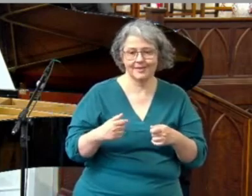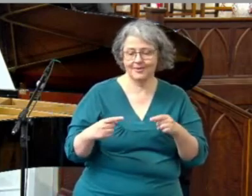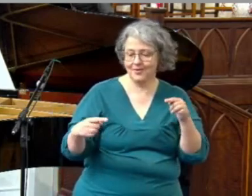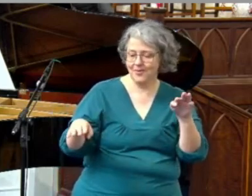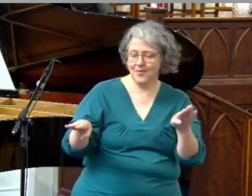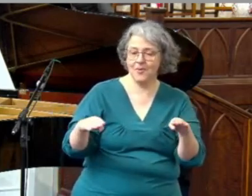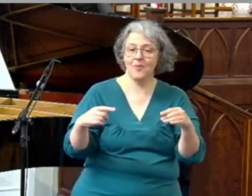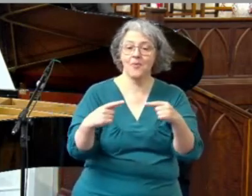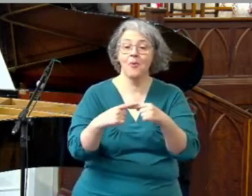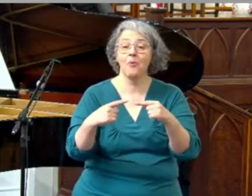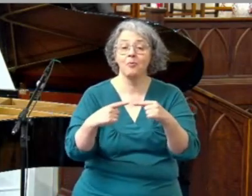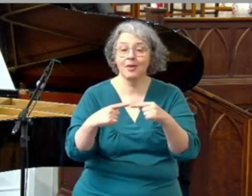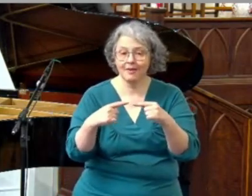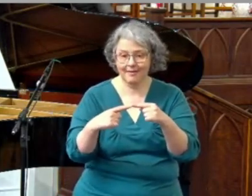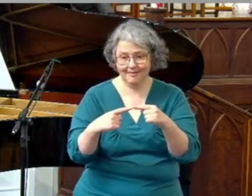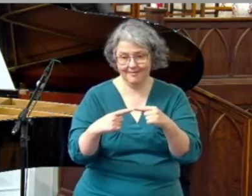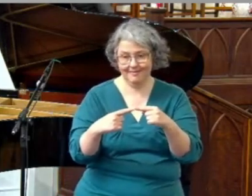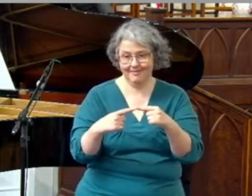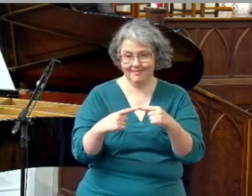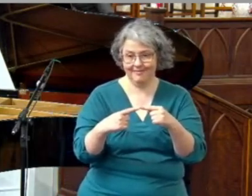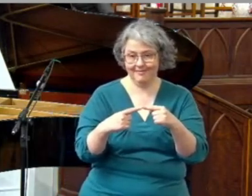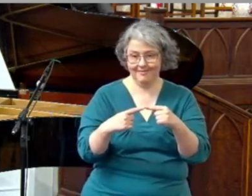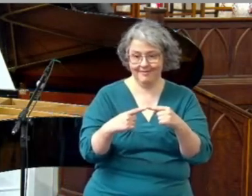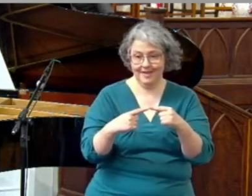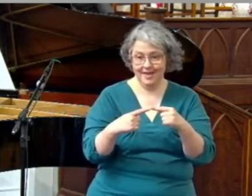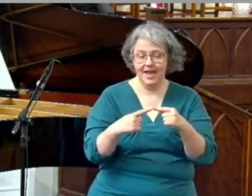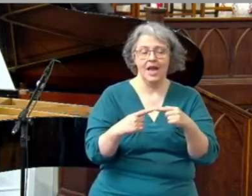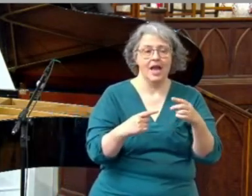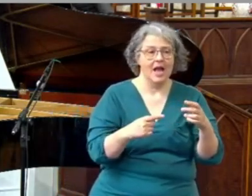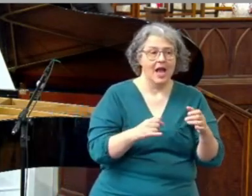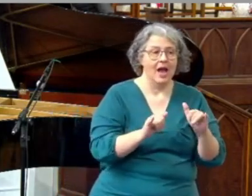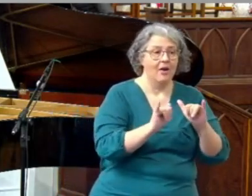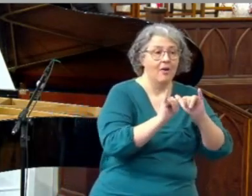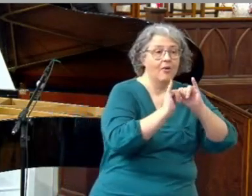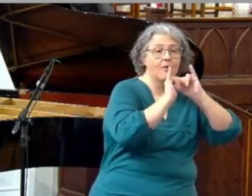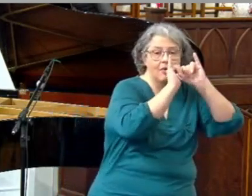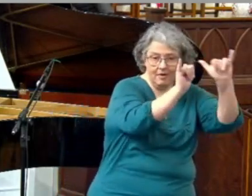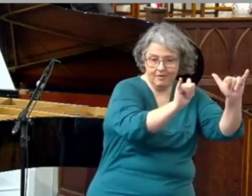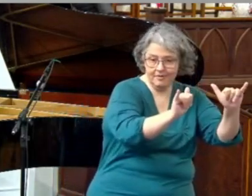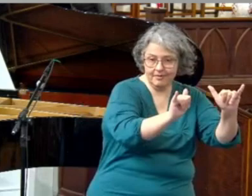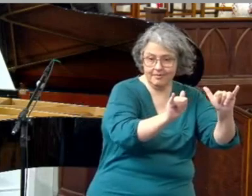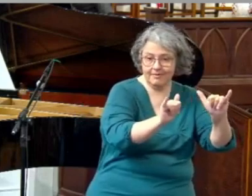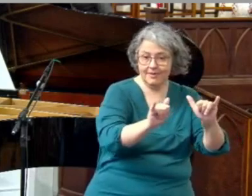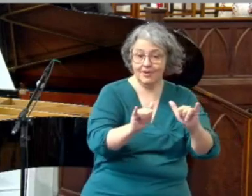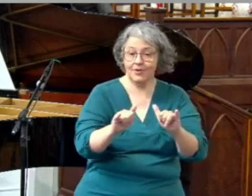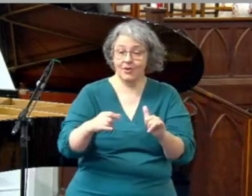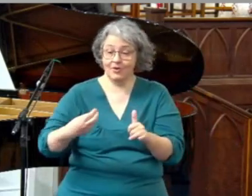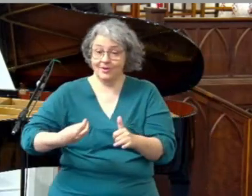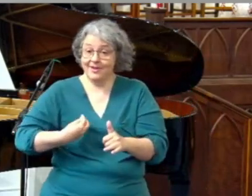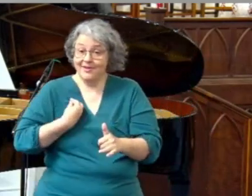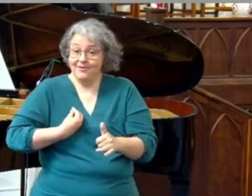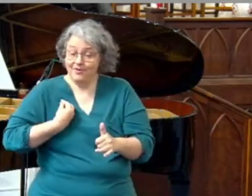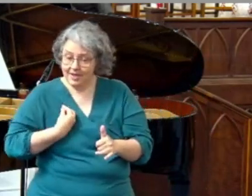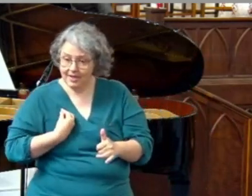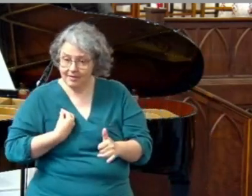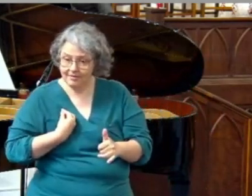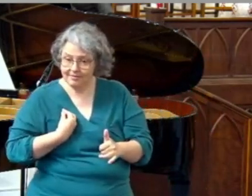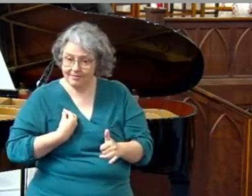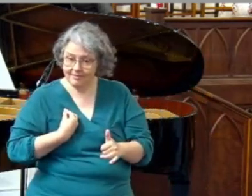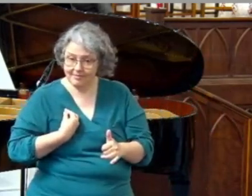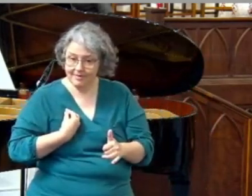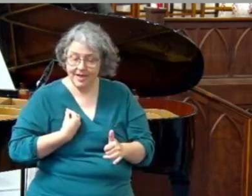que transmita, que compartilhe claramente, não simplesmente preceitos morais de coisas